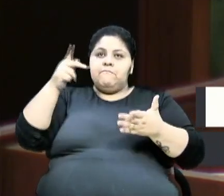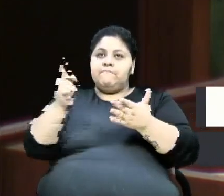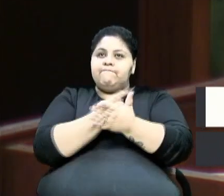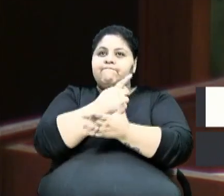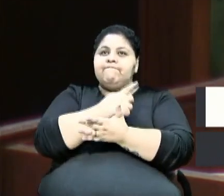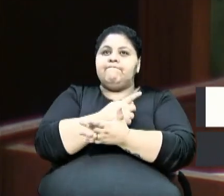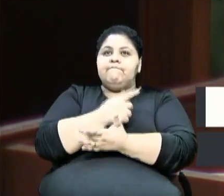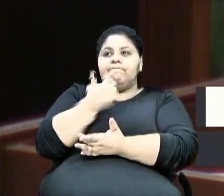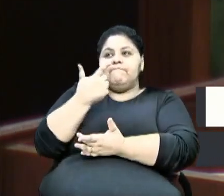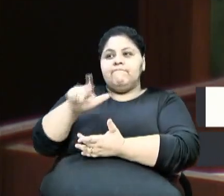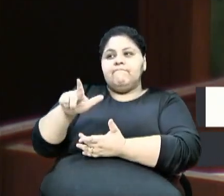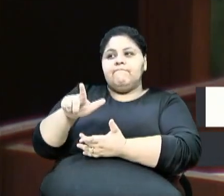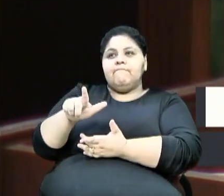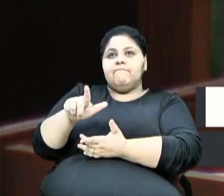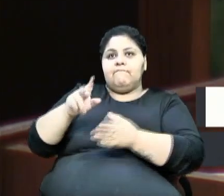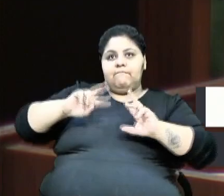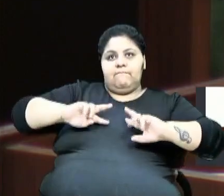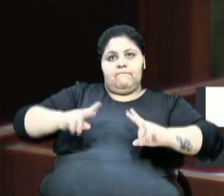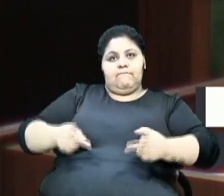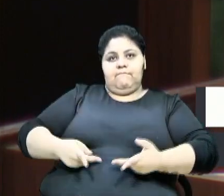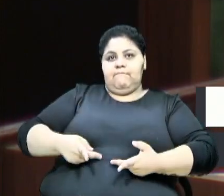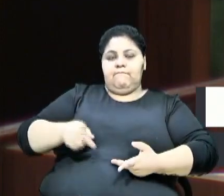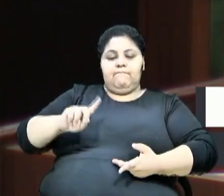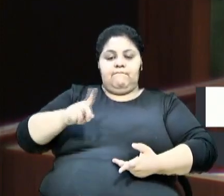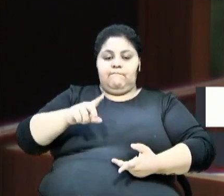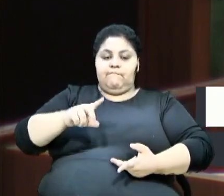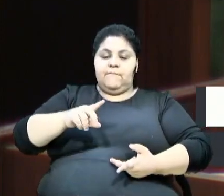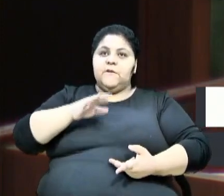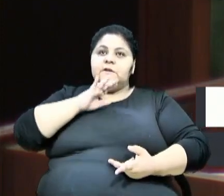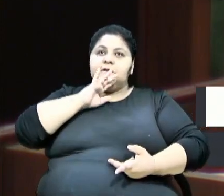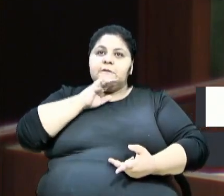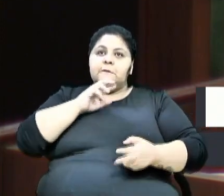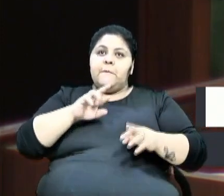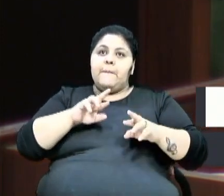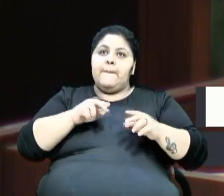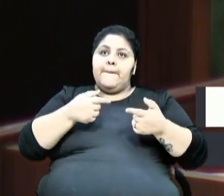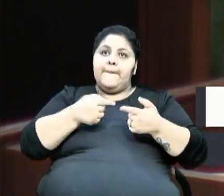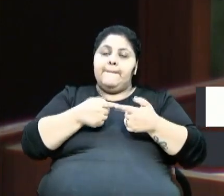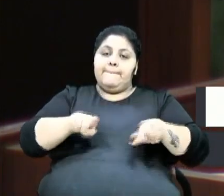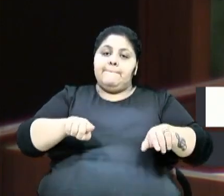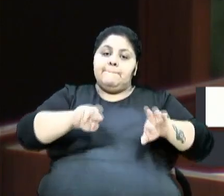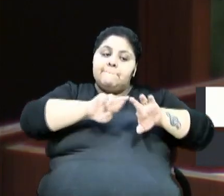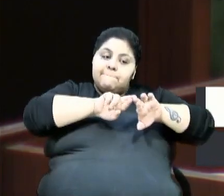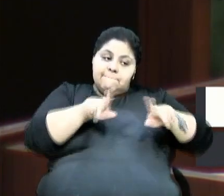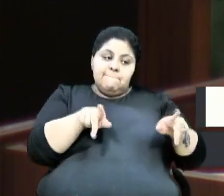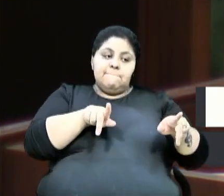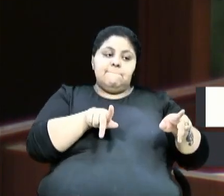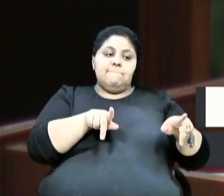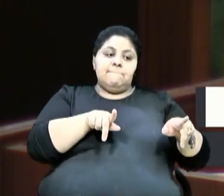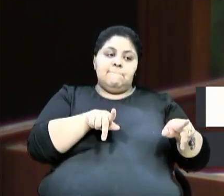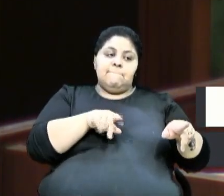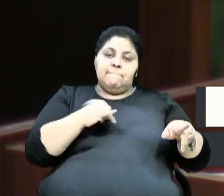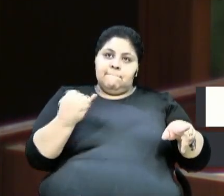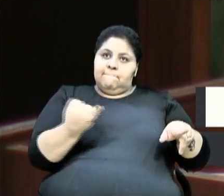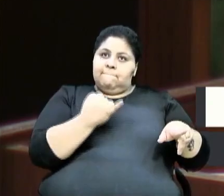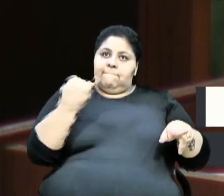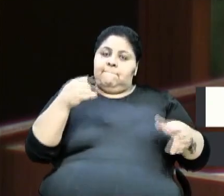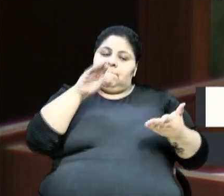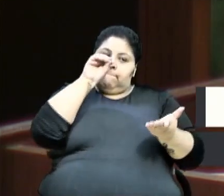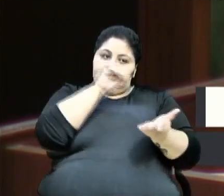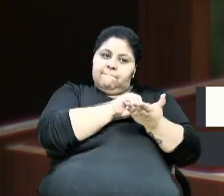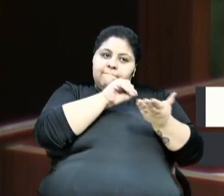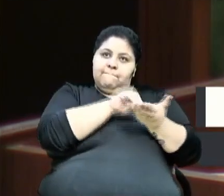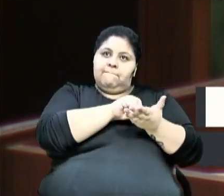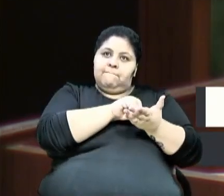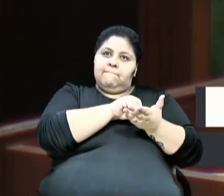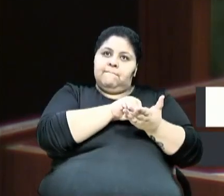as outras criaturas não é odiá-las, mas ser indiferente a elas. Essa é a essência da falta de